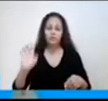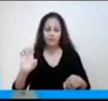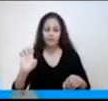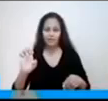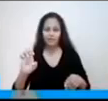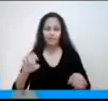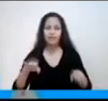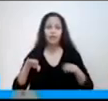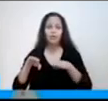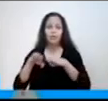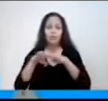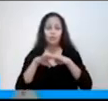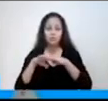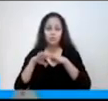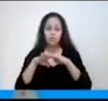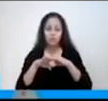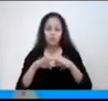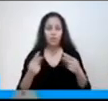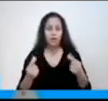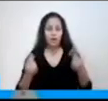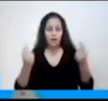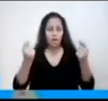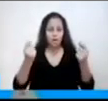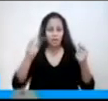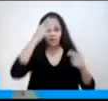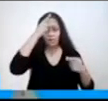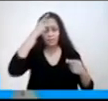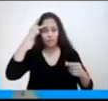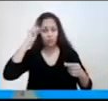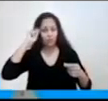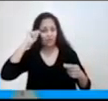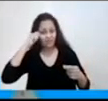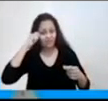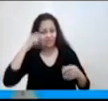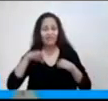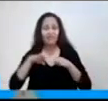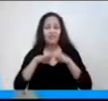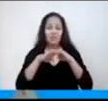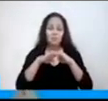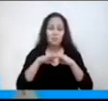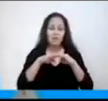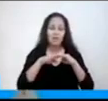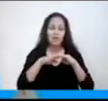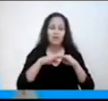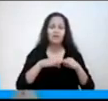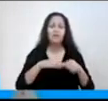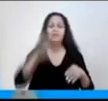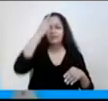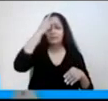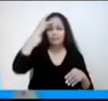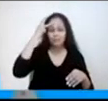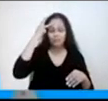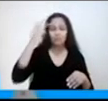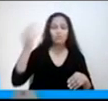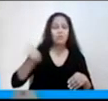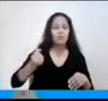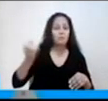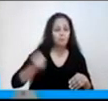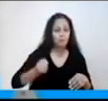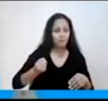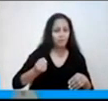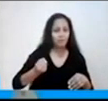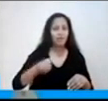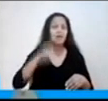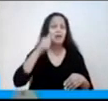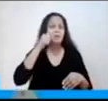se compara a renda do negro com a renda do branco no Brasil, é diferente. A renda da mulher negra com a renda da mulher